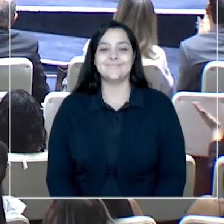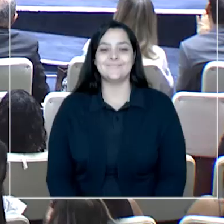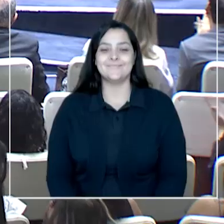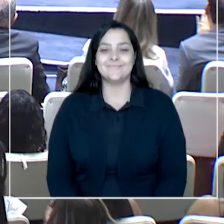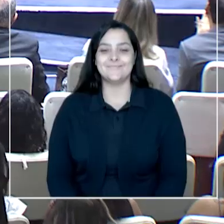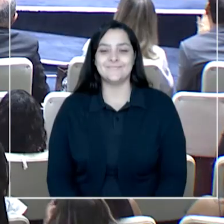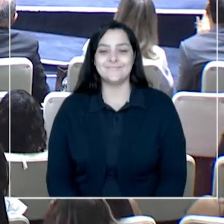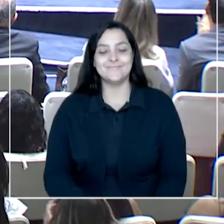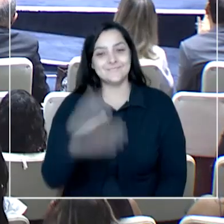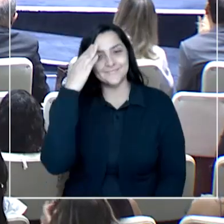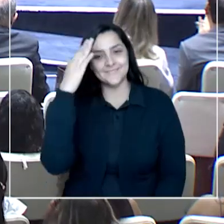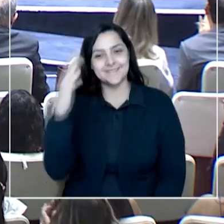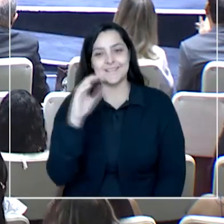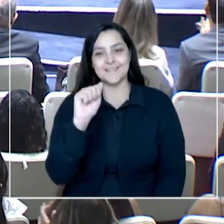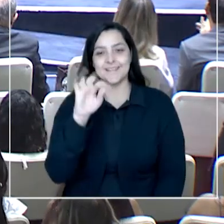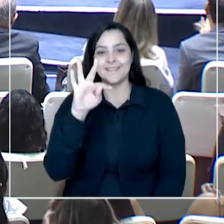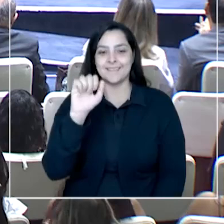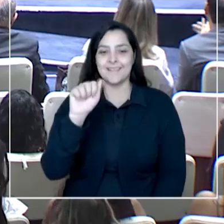Obrigado, Catarina.